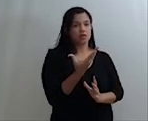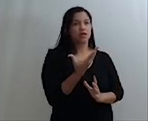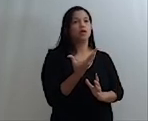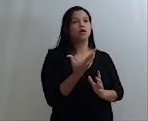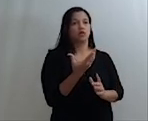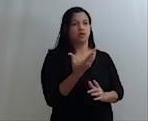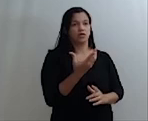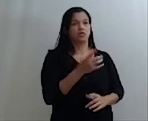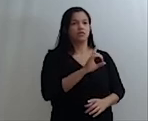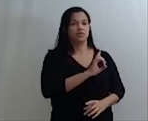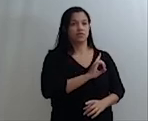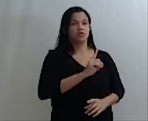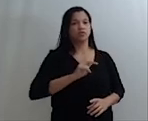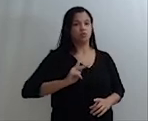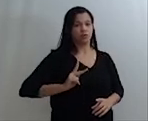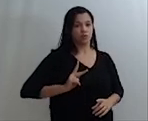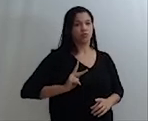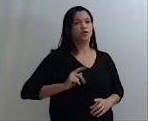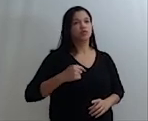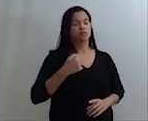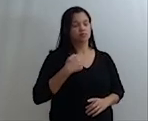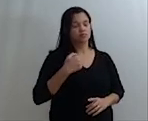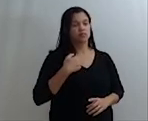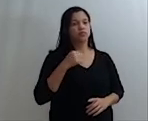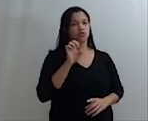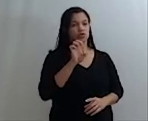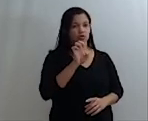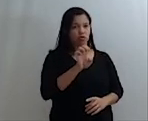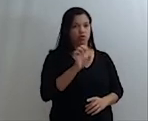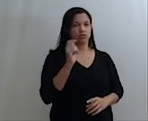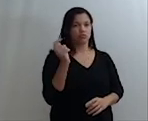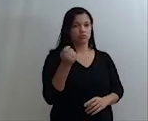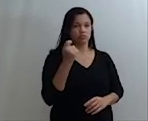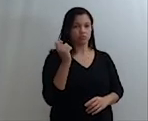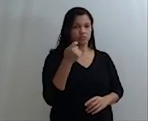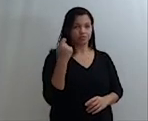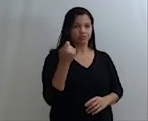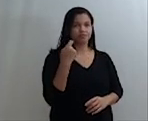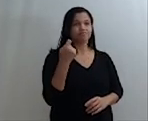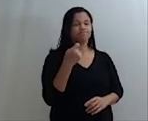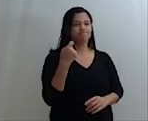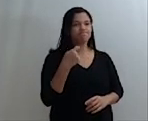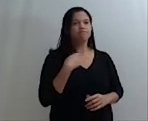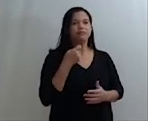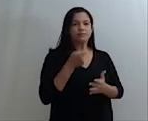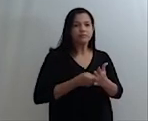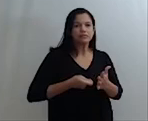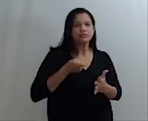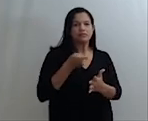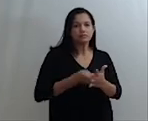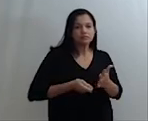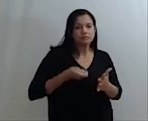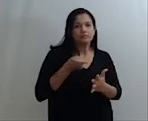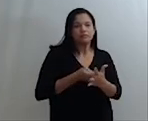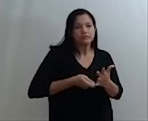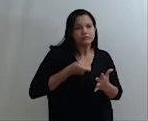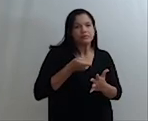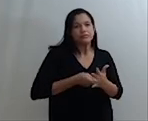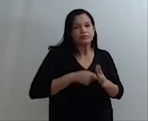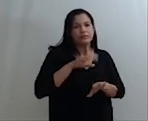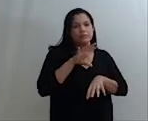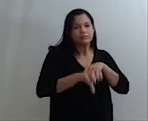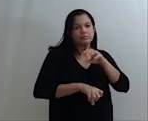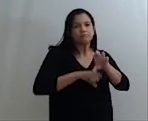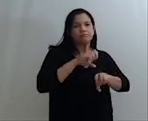de Goiás de a gente tá assim mesmo eh eh pedindo pleiteando buscando a criação